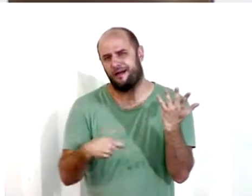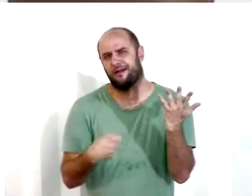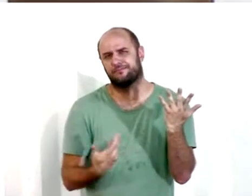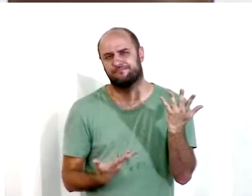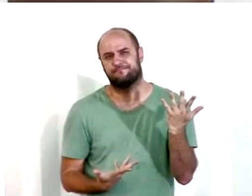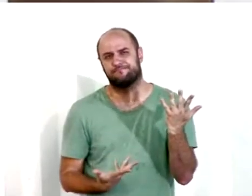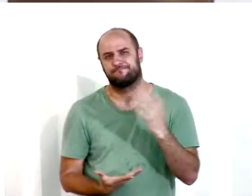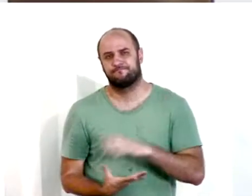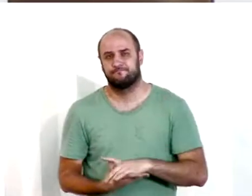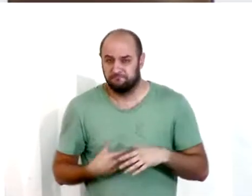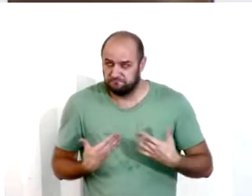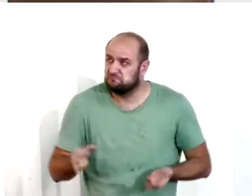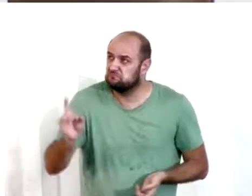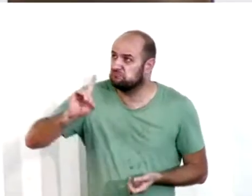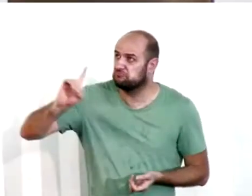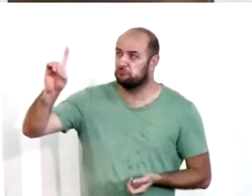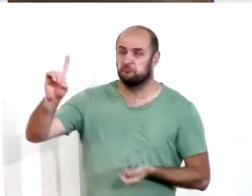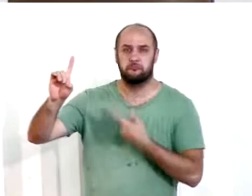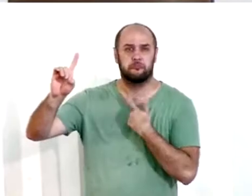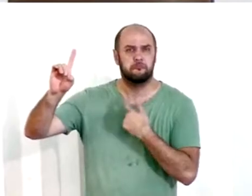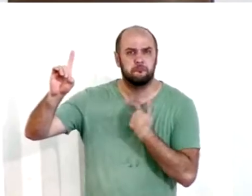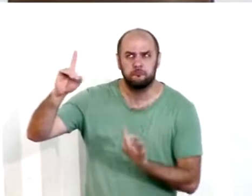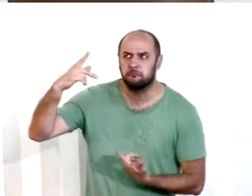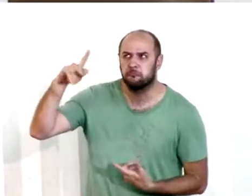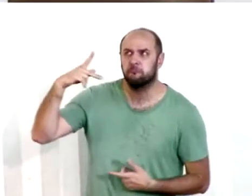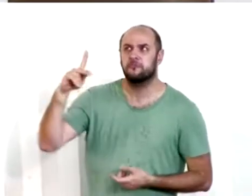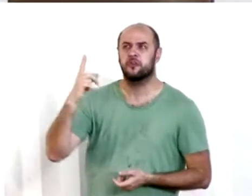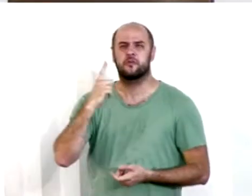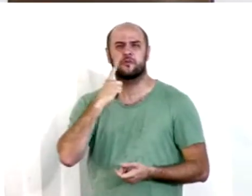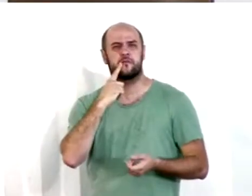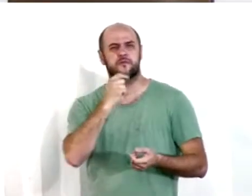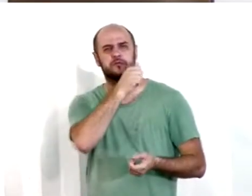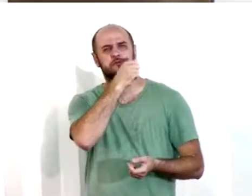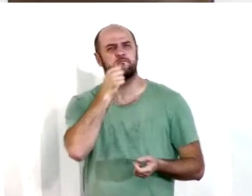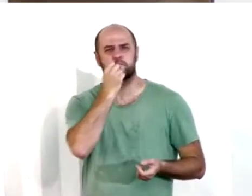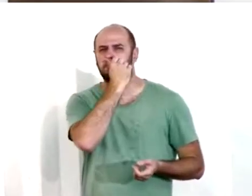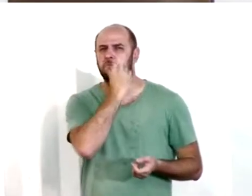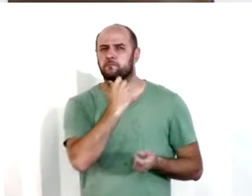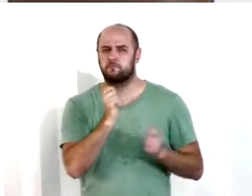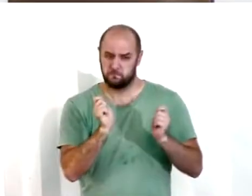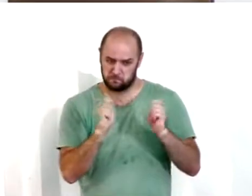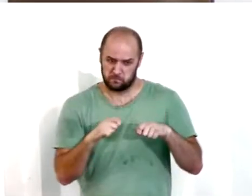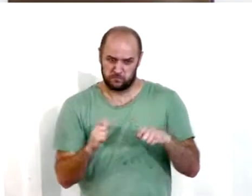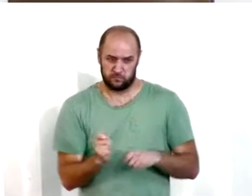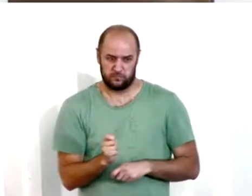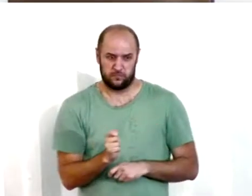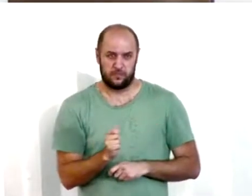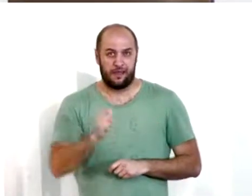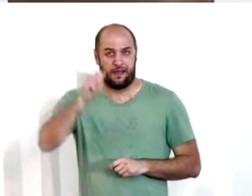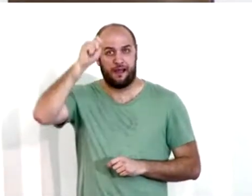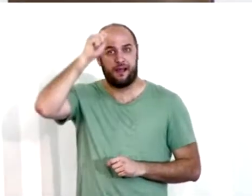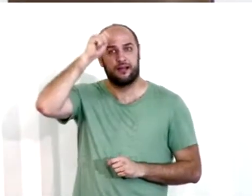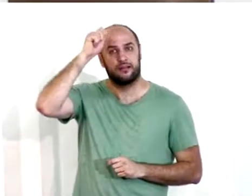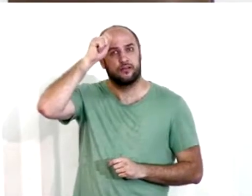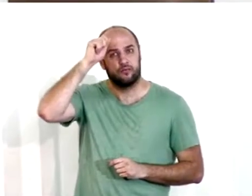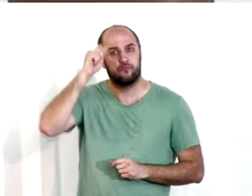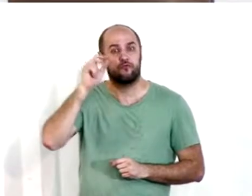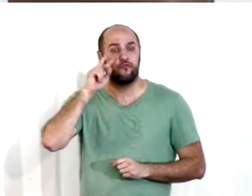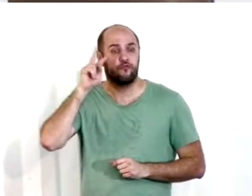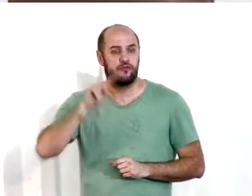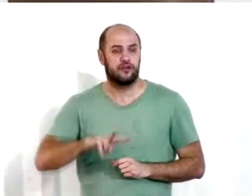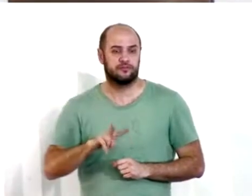ali Deus fazendo o primeiro sacrifício, para que Adão pudesse ver que antes ele não tinha